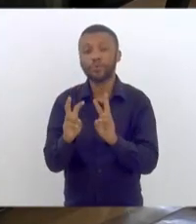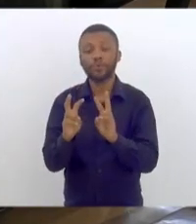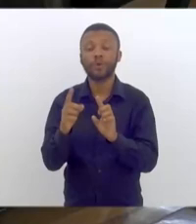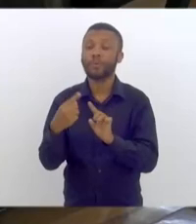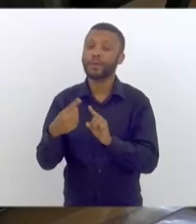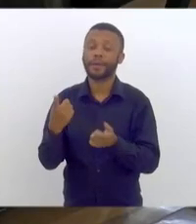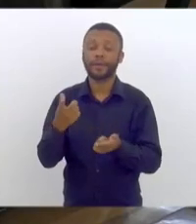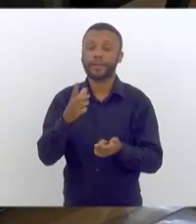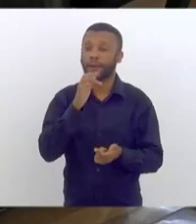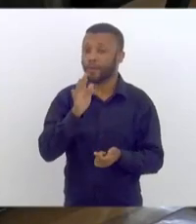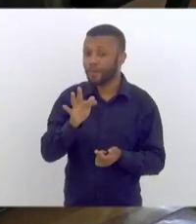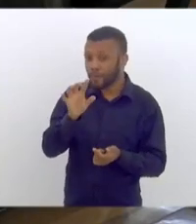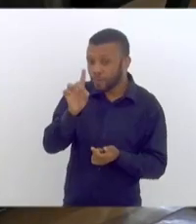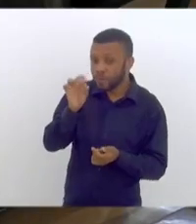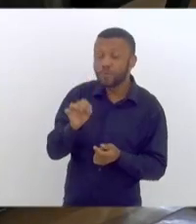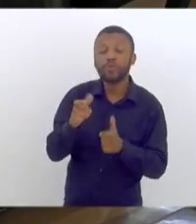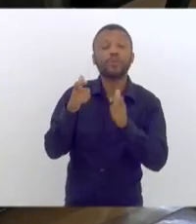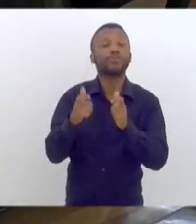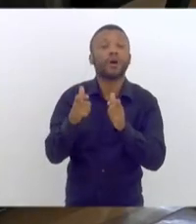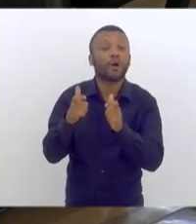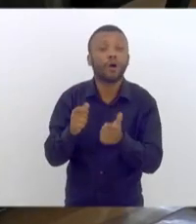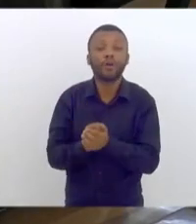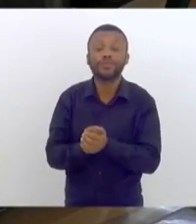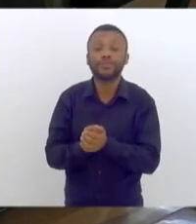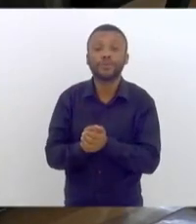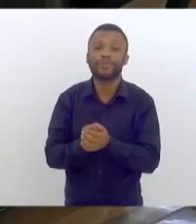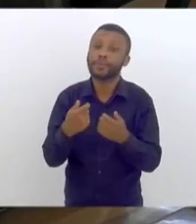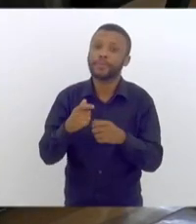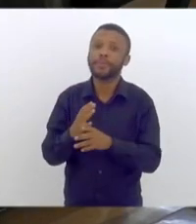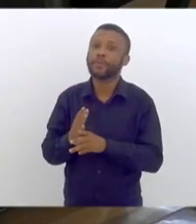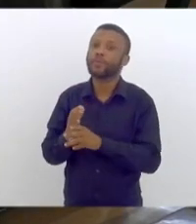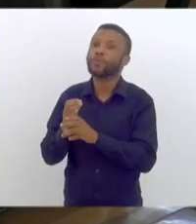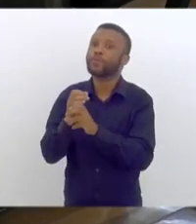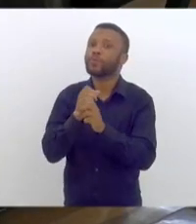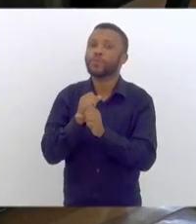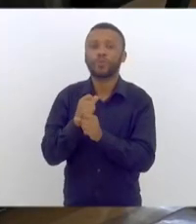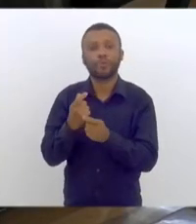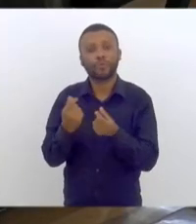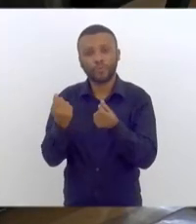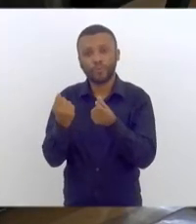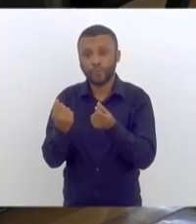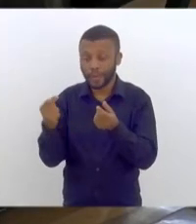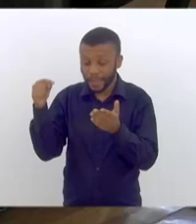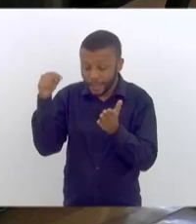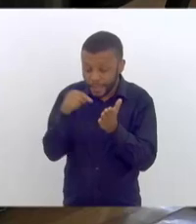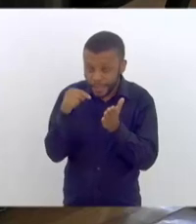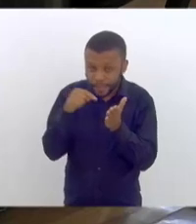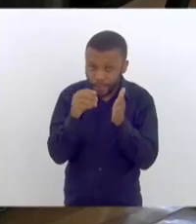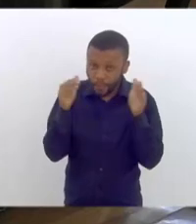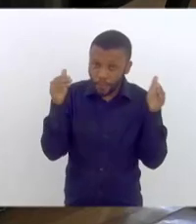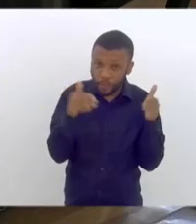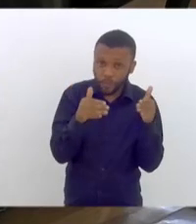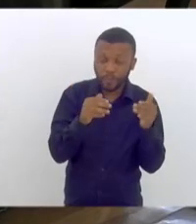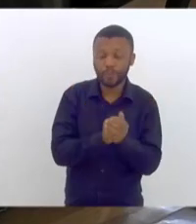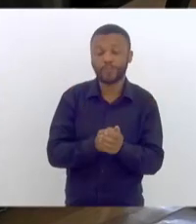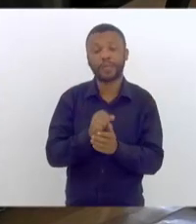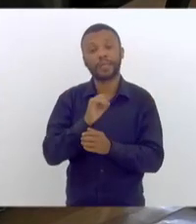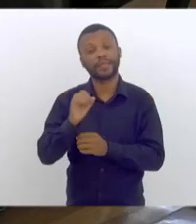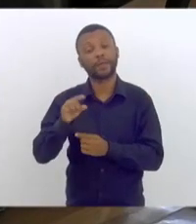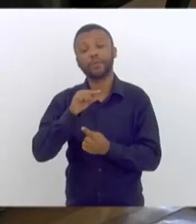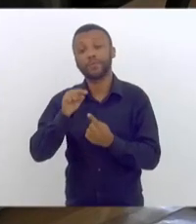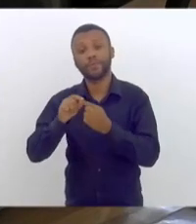se for fundo daqui tem que dizer que o patrimônio deste fundo aqui não do fundo garantidor